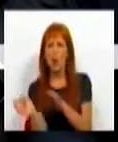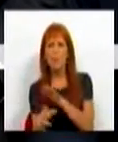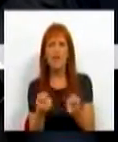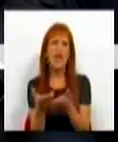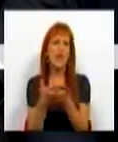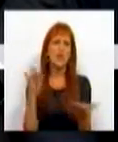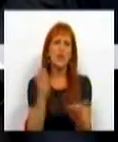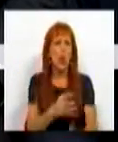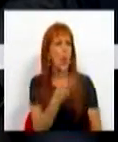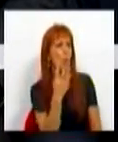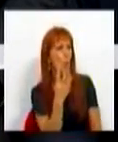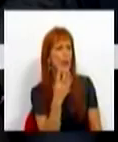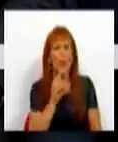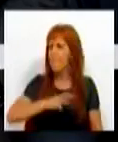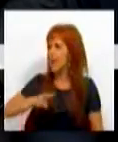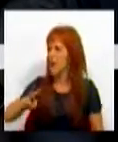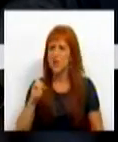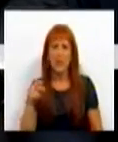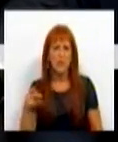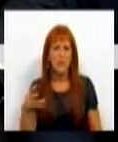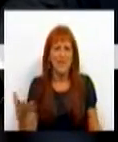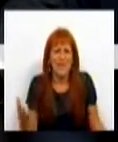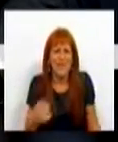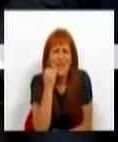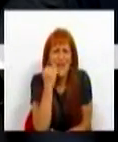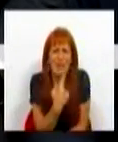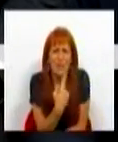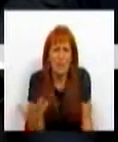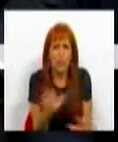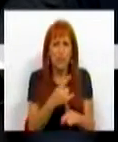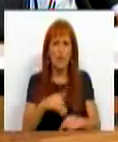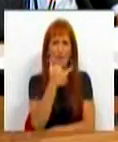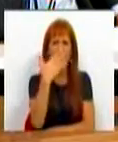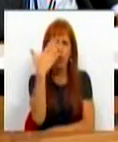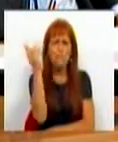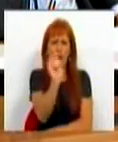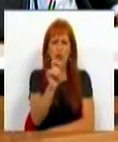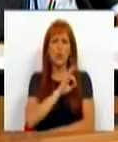na economia 4 milhões de euros. E isto é gravíssimo, porque em 21